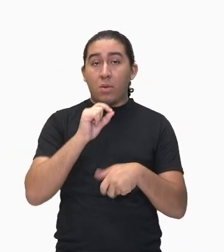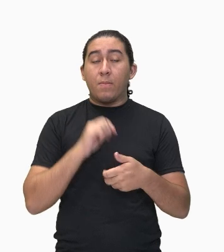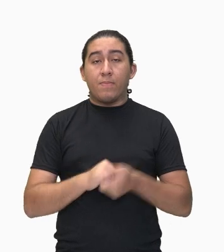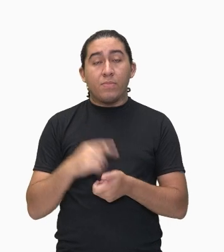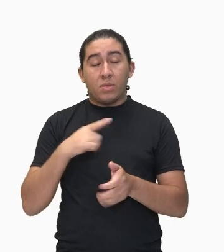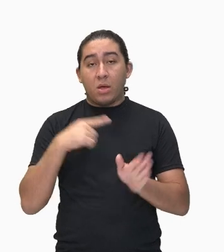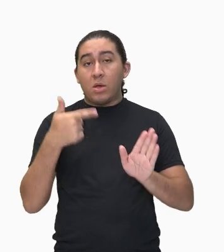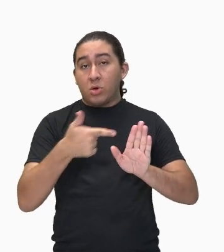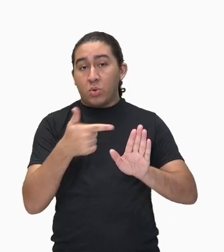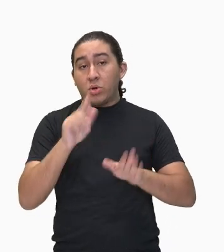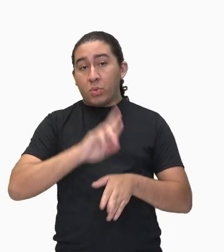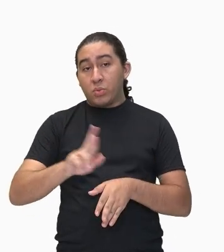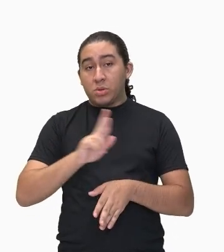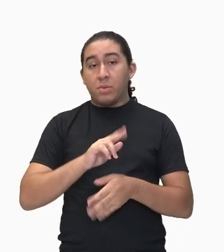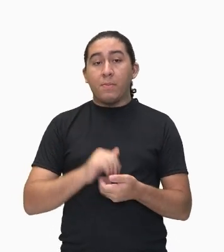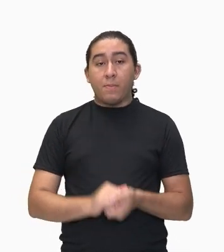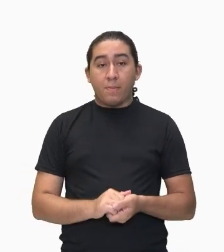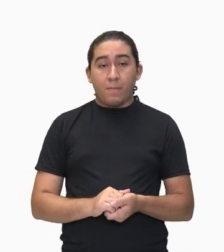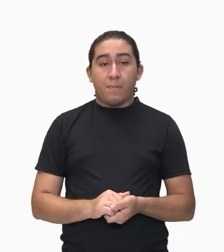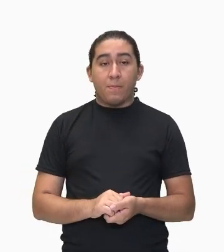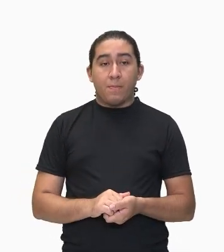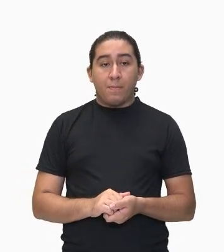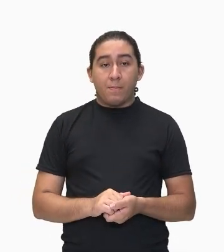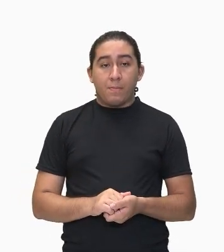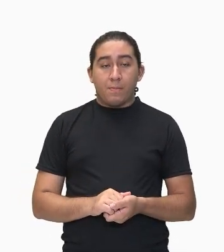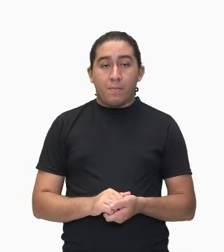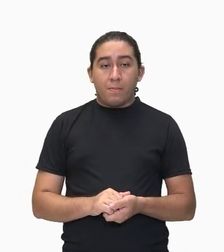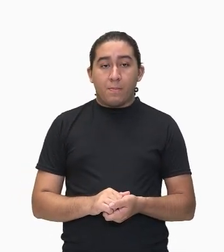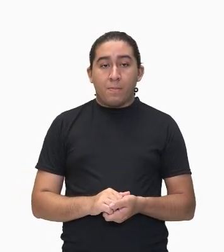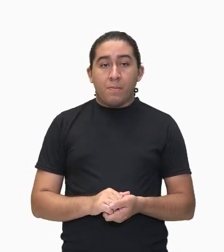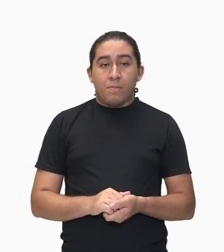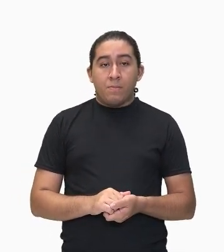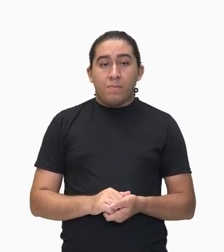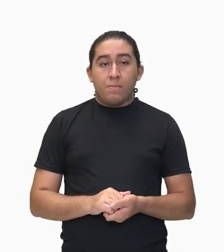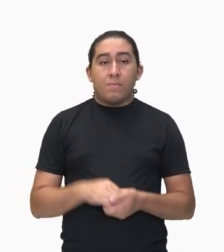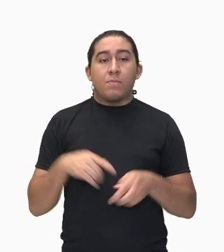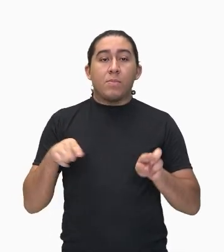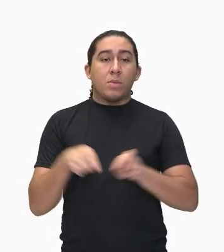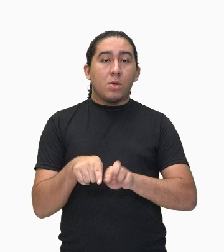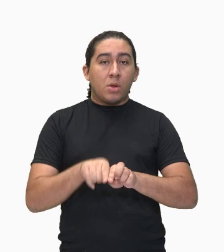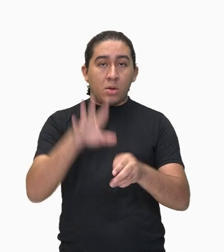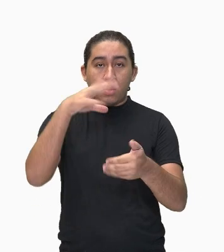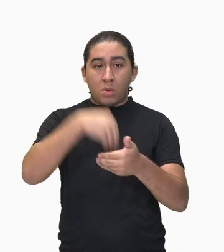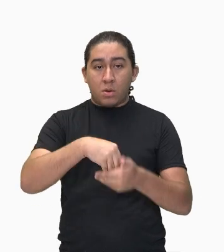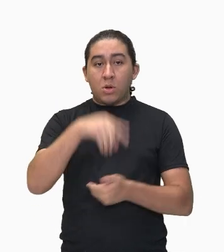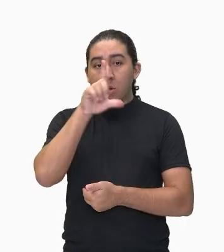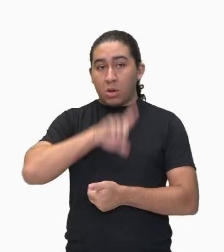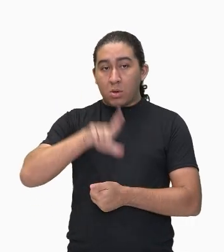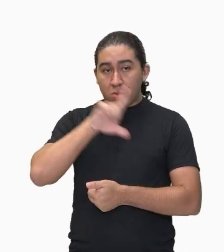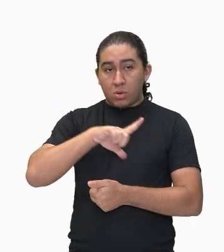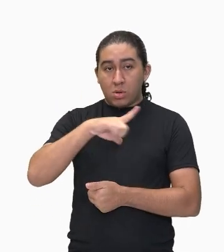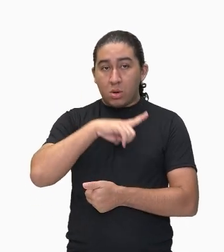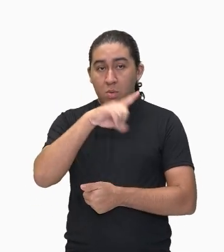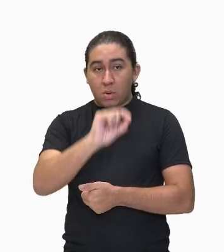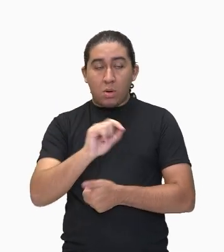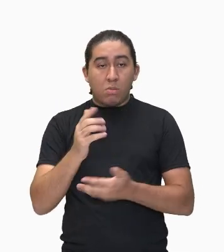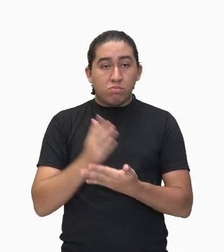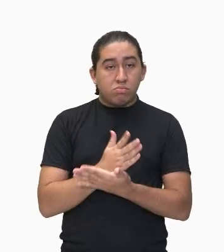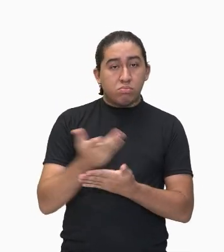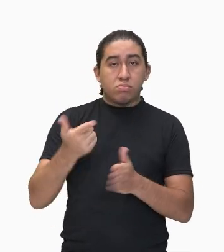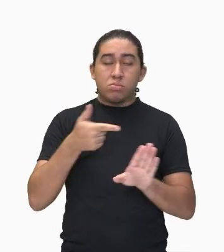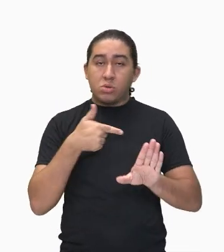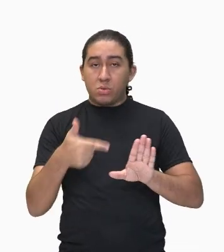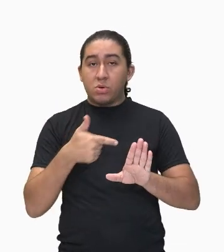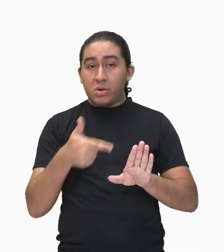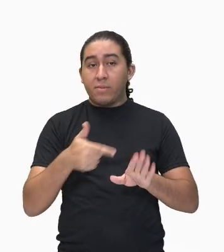Há momentos em que nós percebemos na obra de arte, na literatura do realismo, que há uma certa